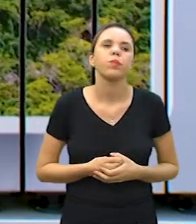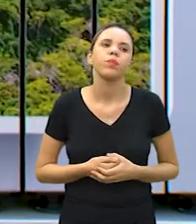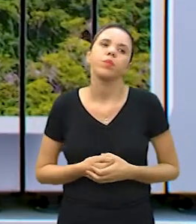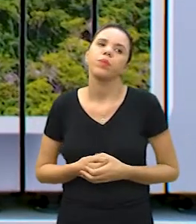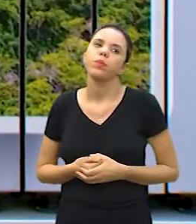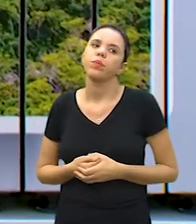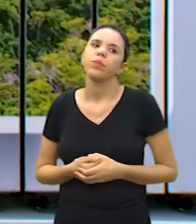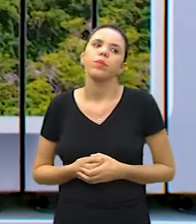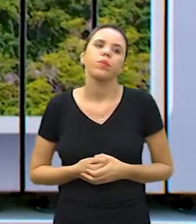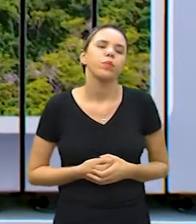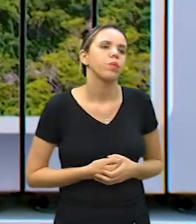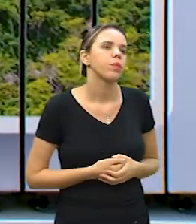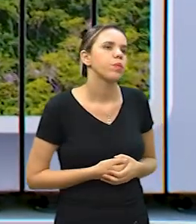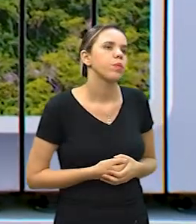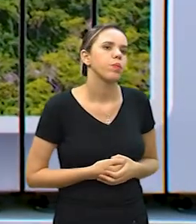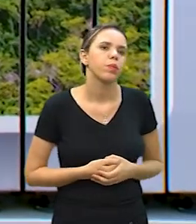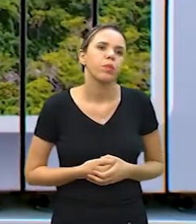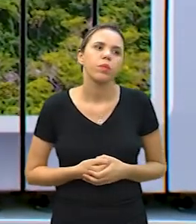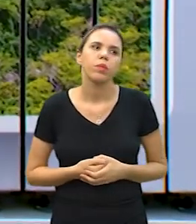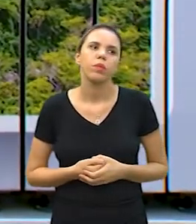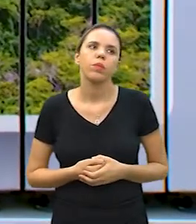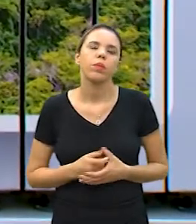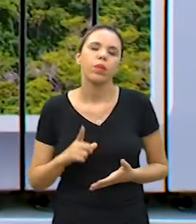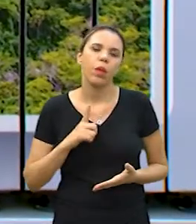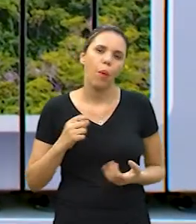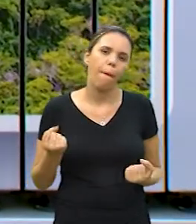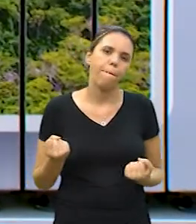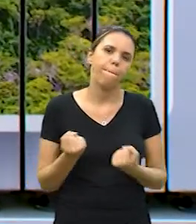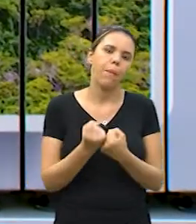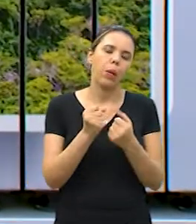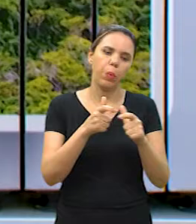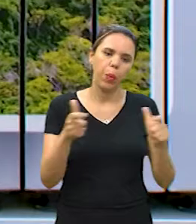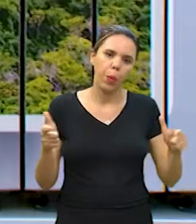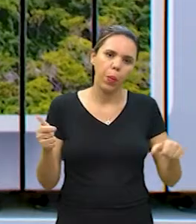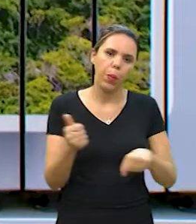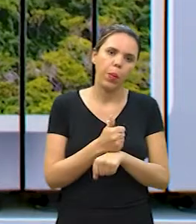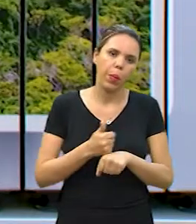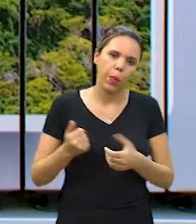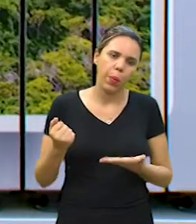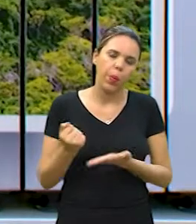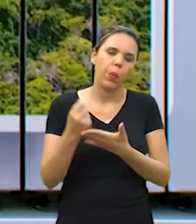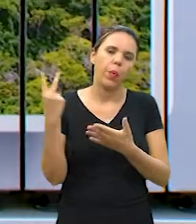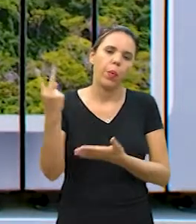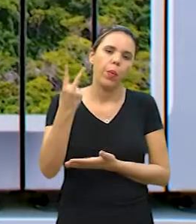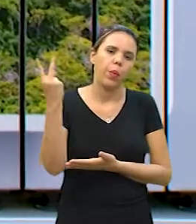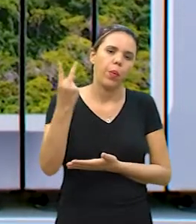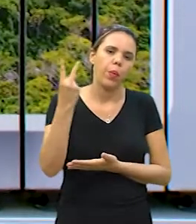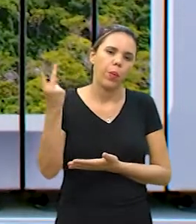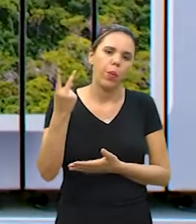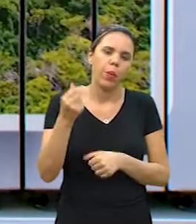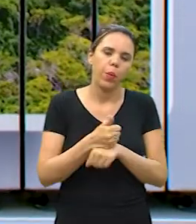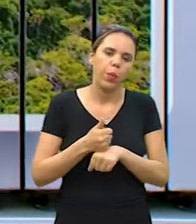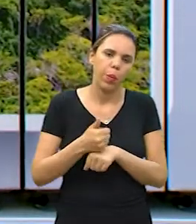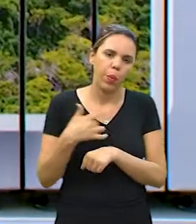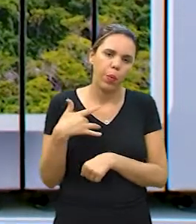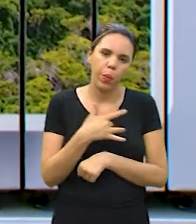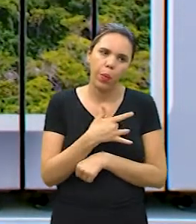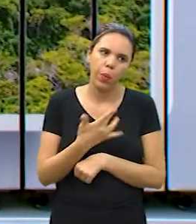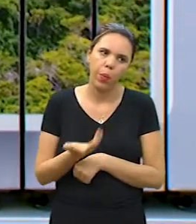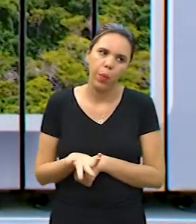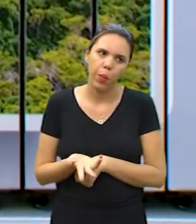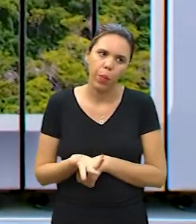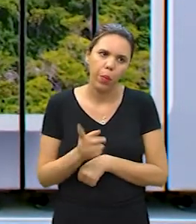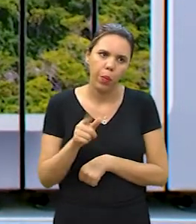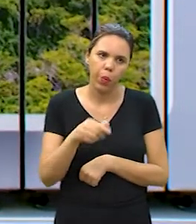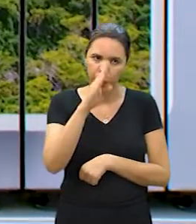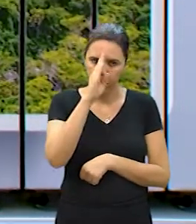né? Então, o aporte, né, a ampliação da equipe, a valorização dos agentes comunitários de